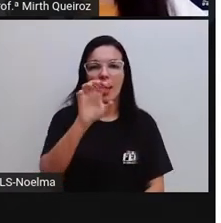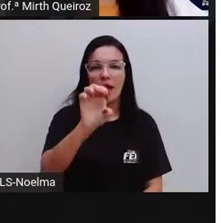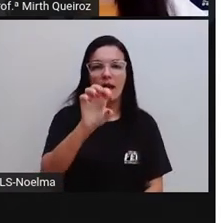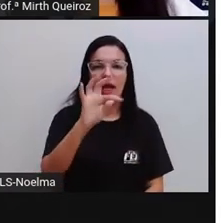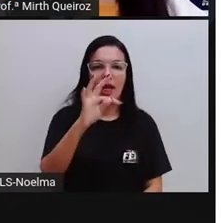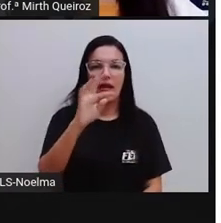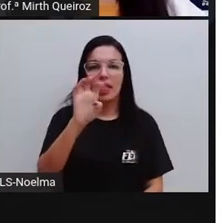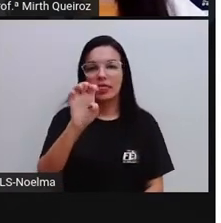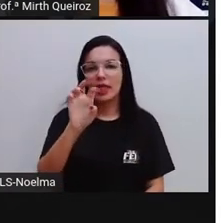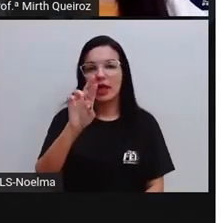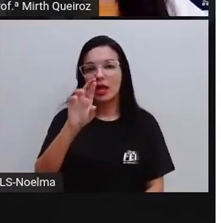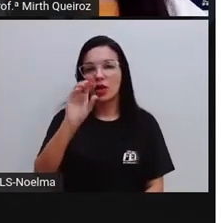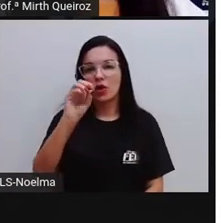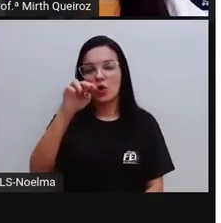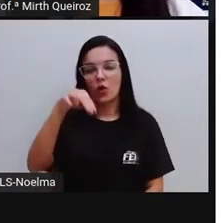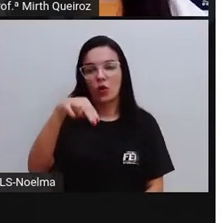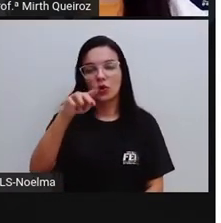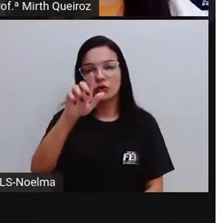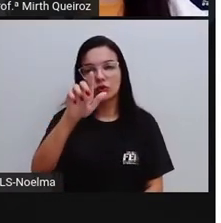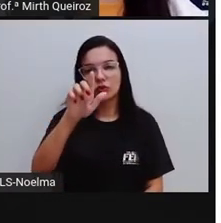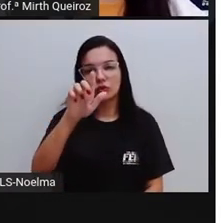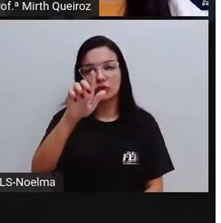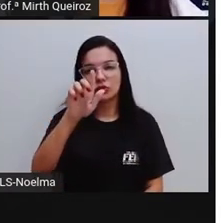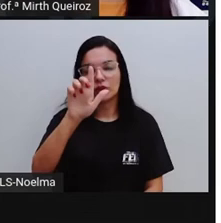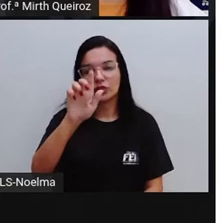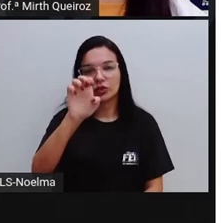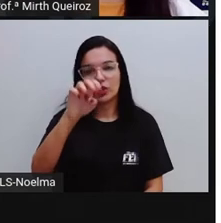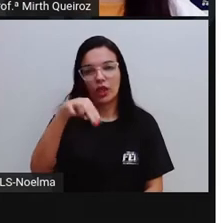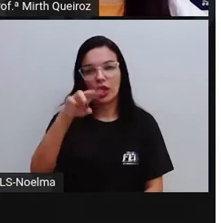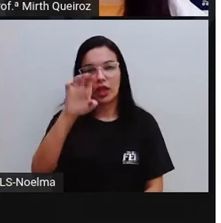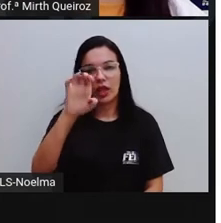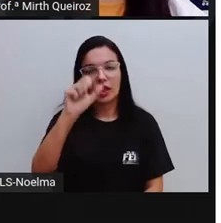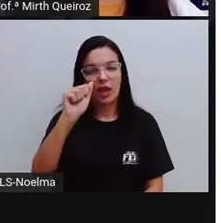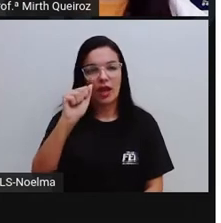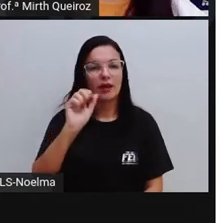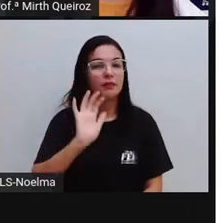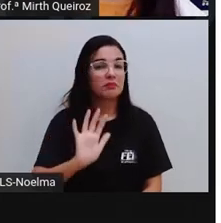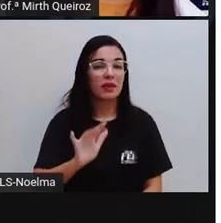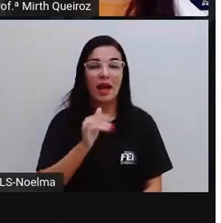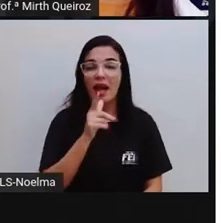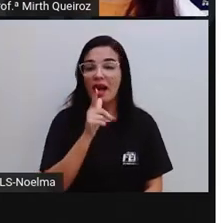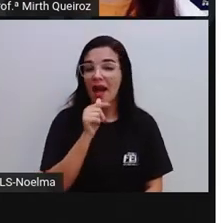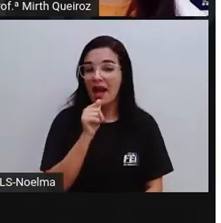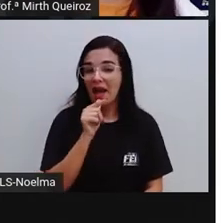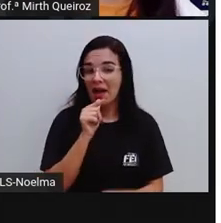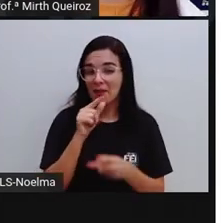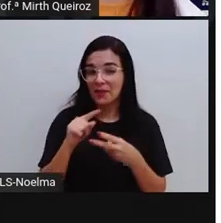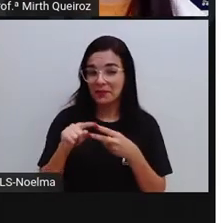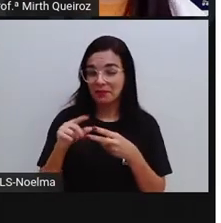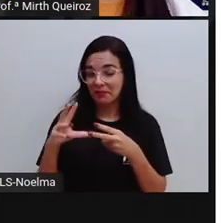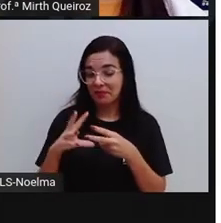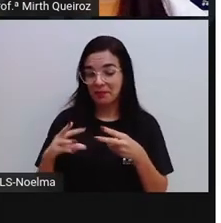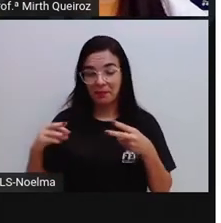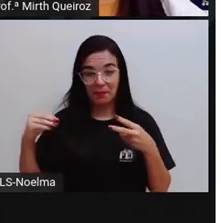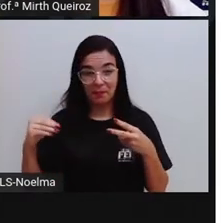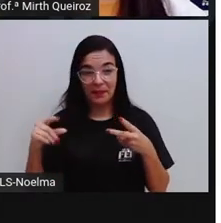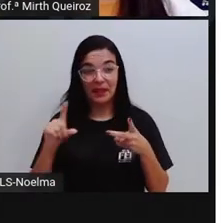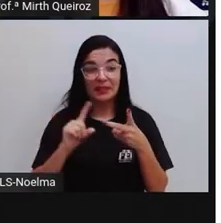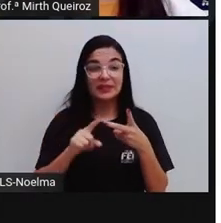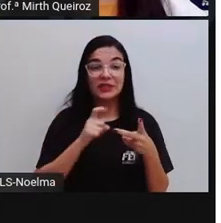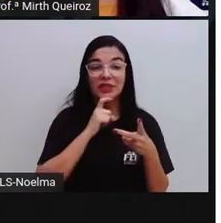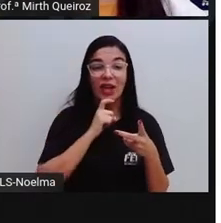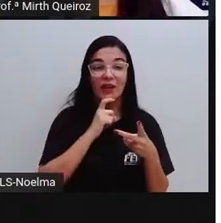o gelo ali, certo? Porém, água e gelo é uma substância pura. Por quê? Porque tem